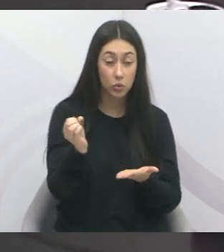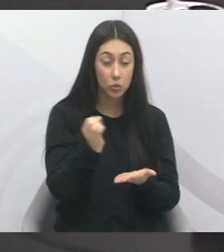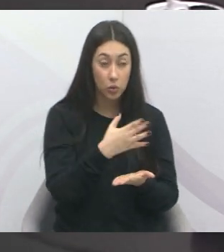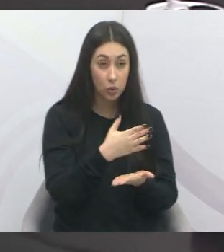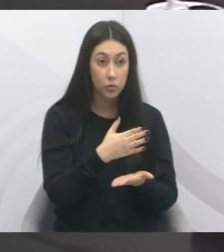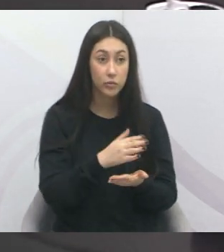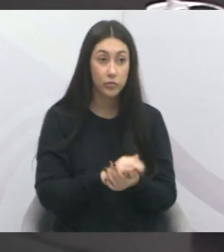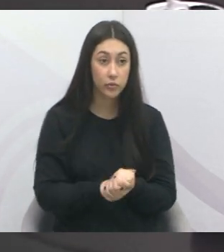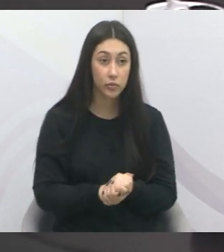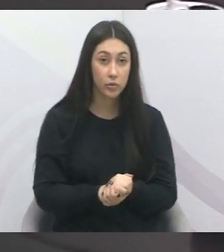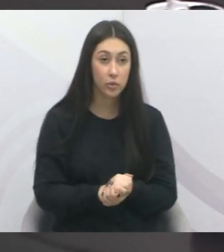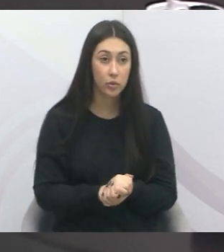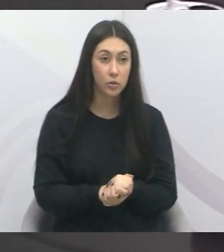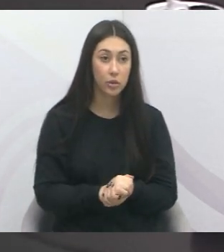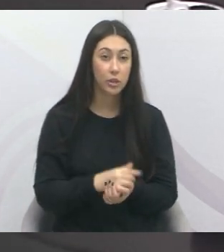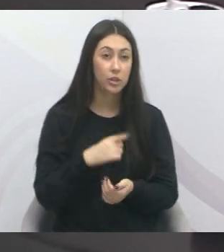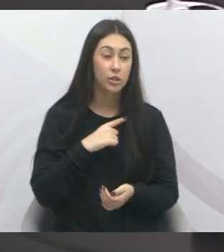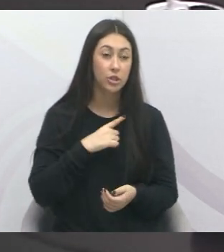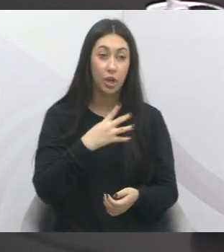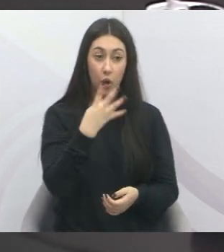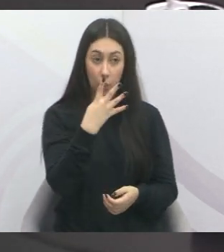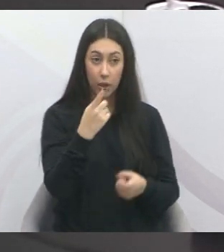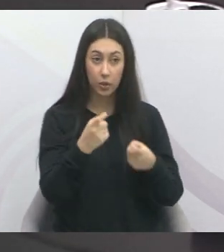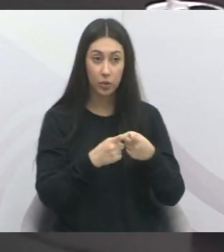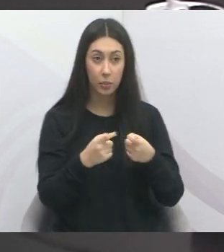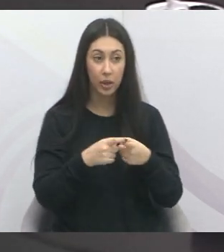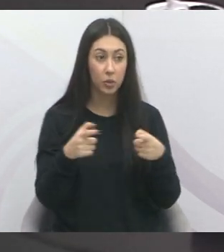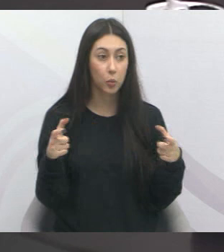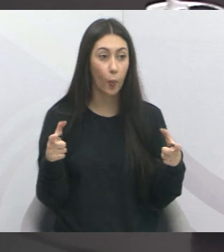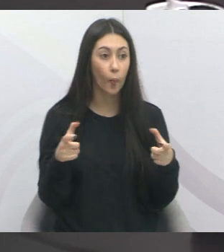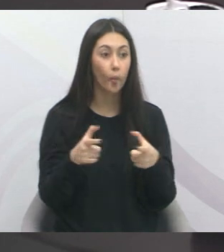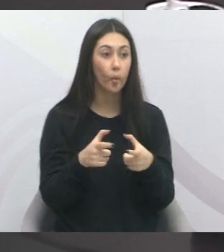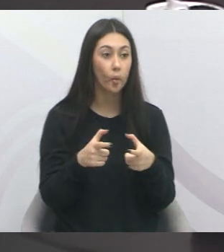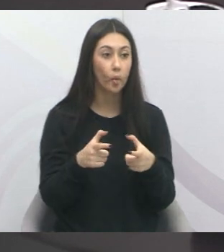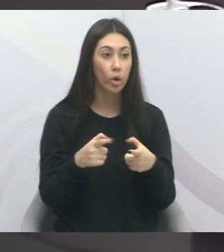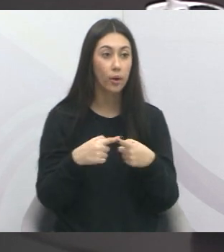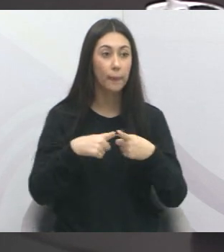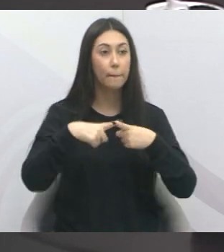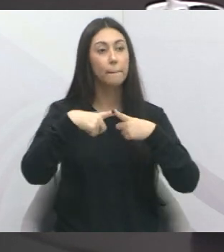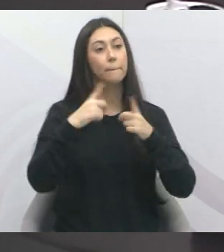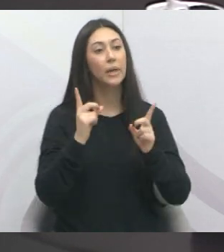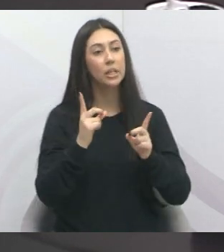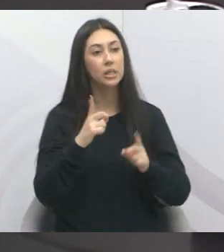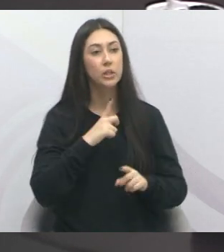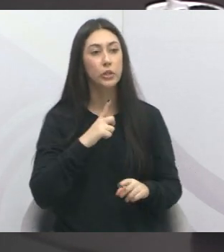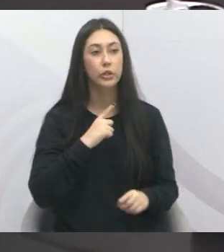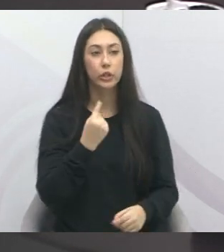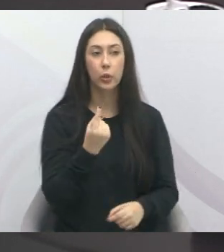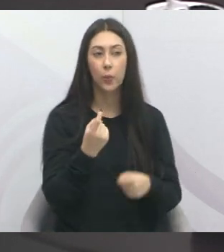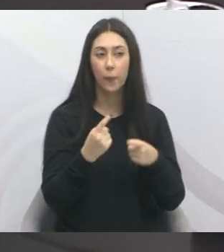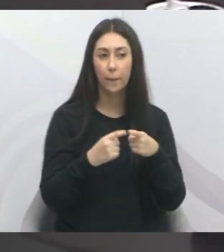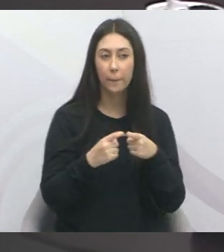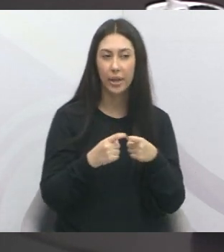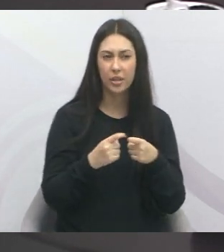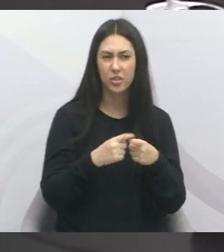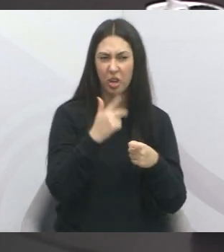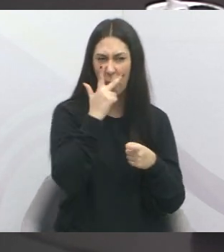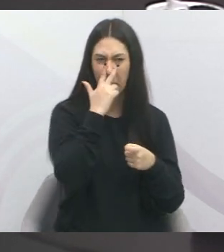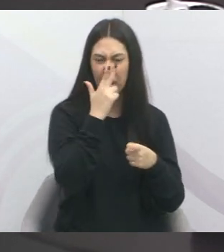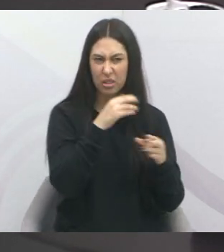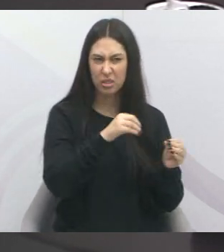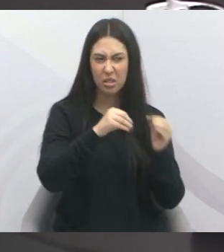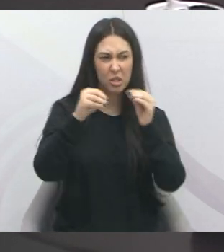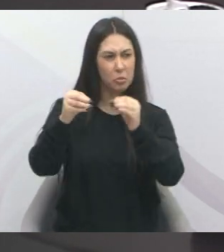contrato e era 4 médicos, diminuiu para 4 médicos o atendimento. Só que tinha um médico que me parece que foi para